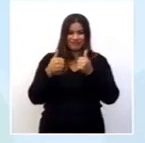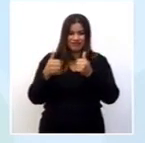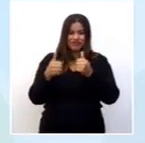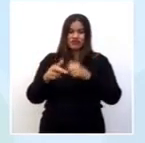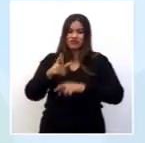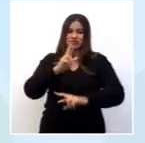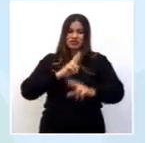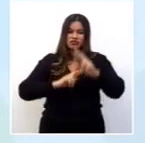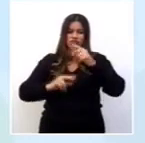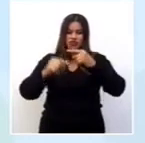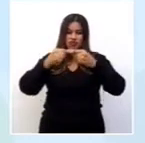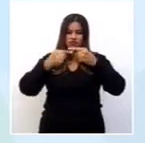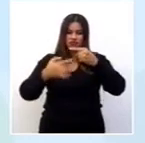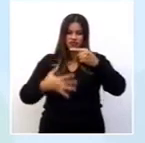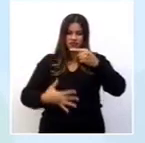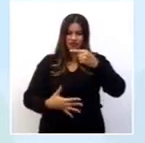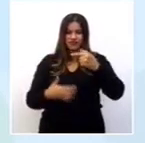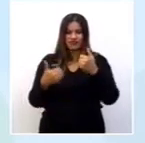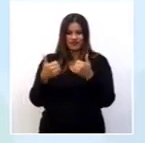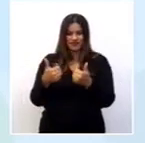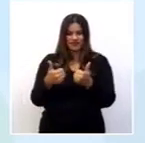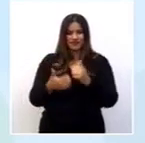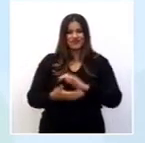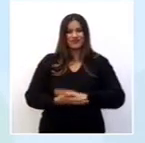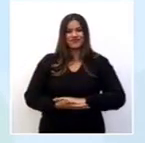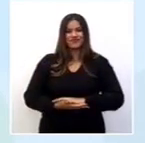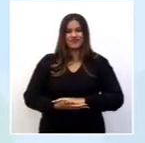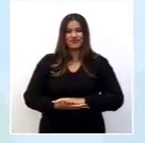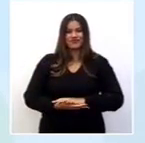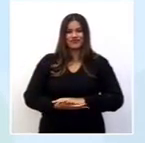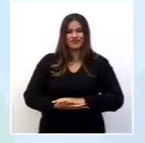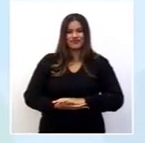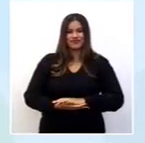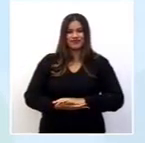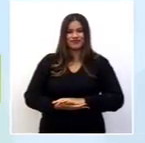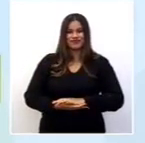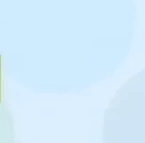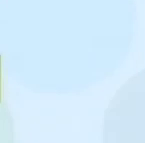10 minutos para fazer essas considerações.